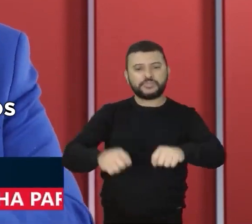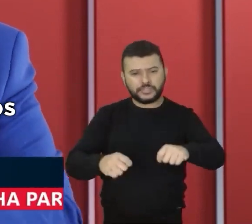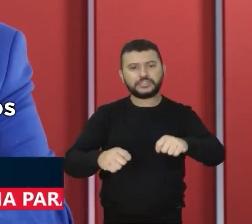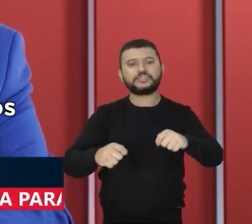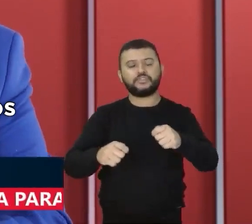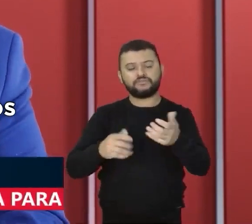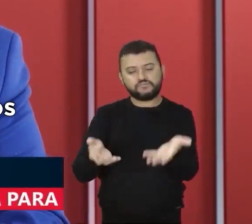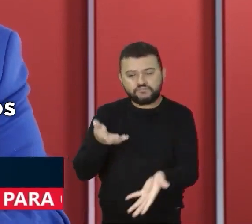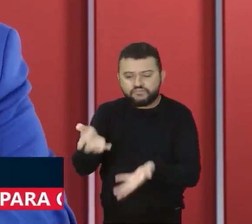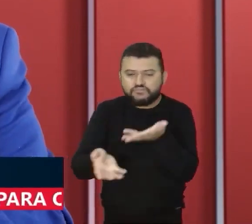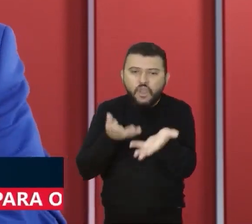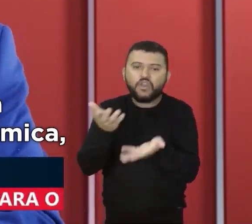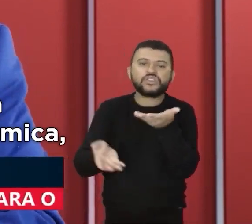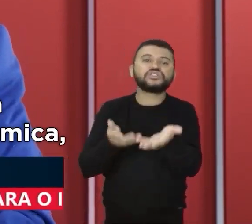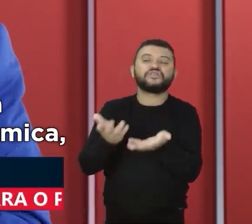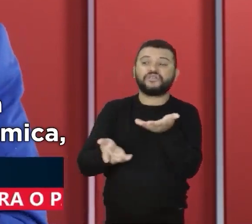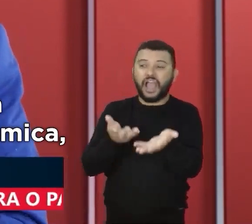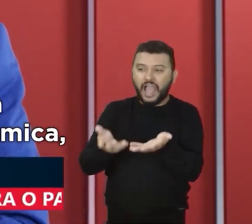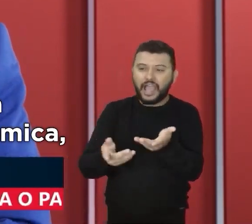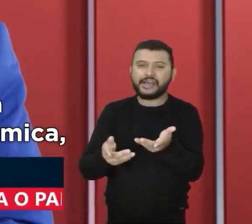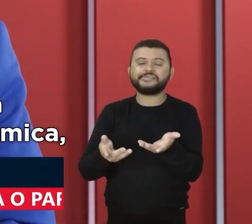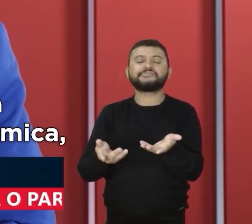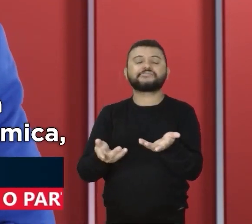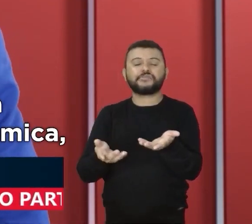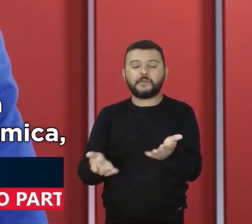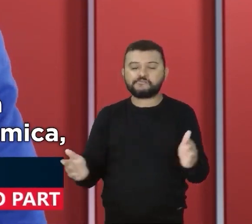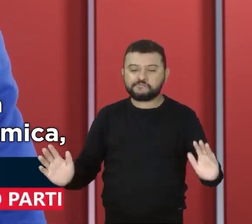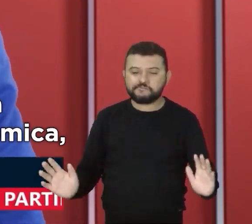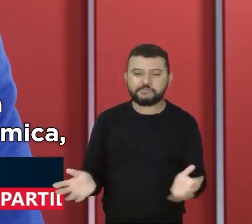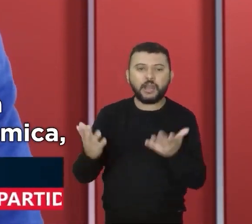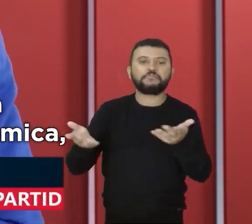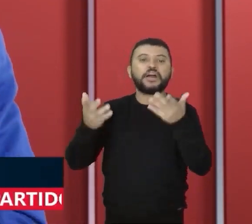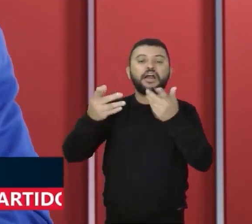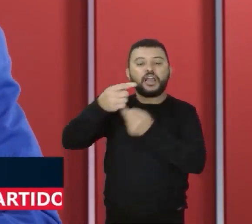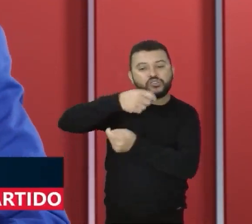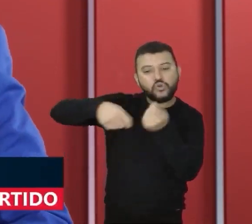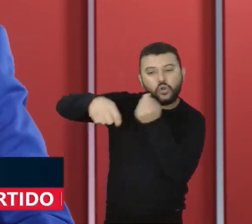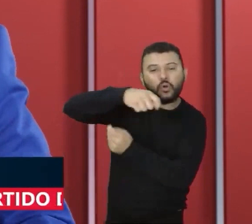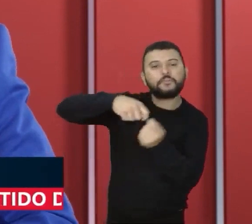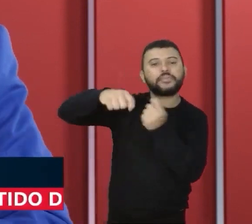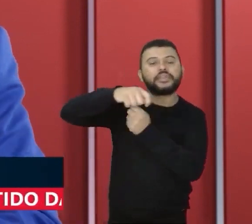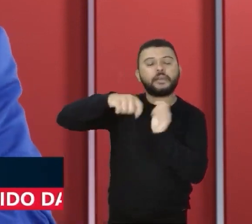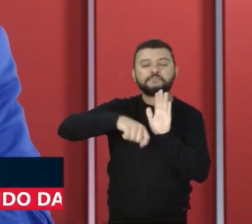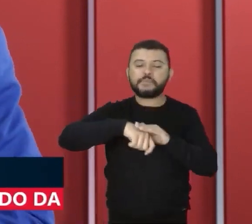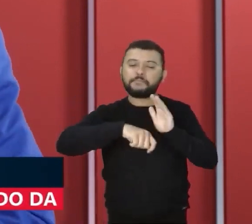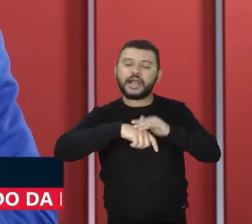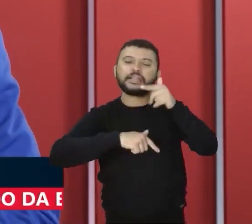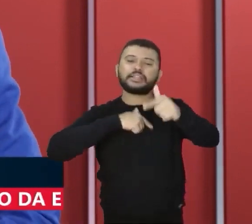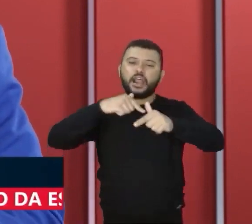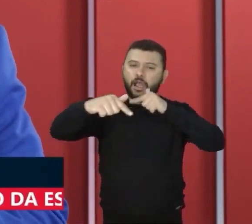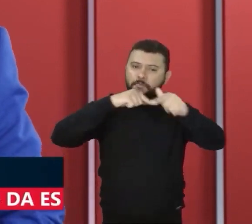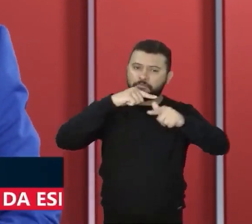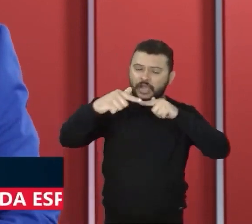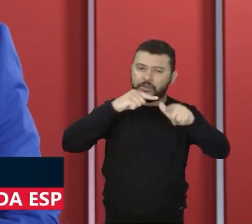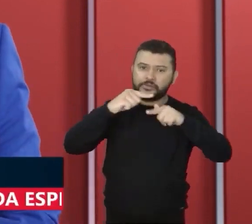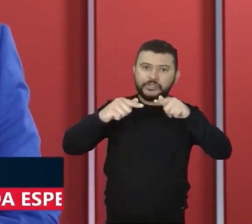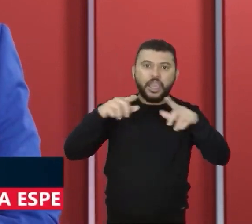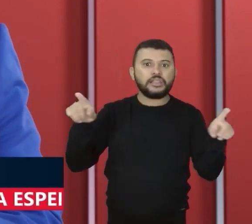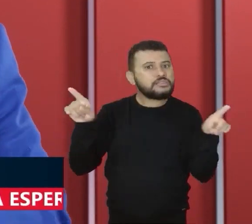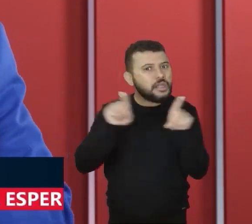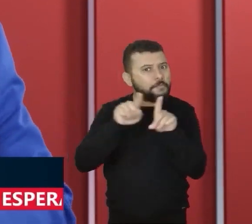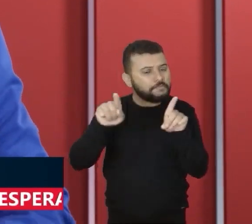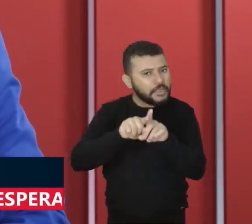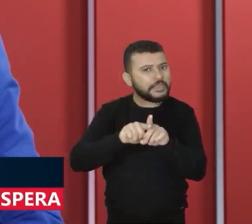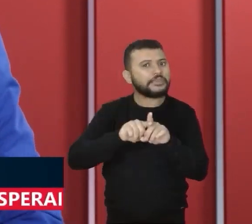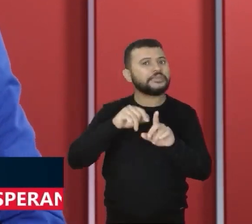sendo impulsionados do ponto de vista da contribuição econômica, da empregabilidade e, sobretudo,